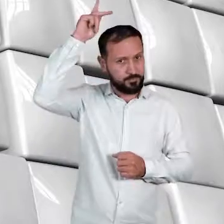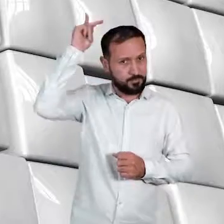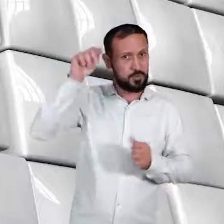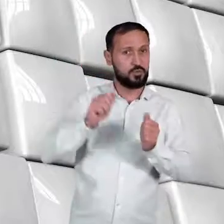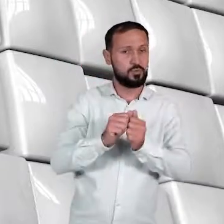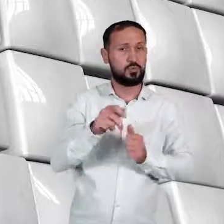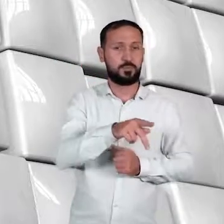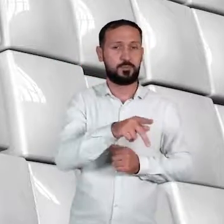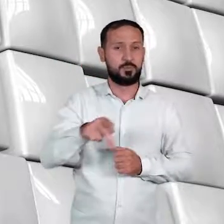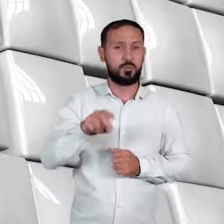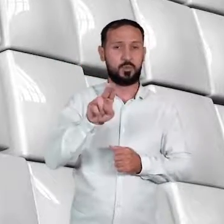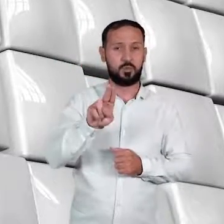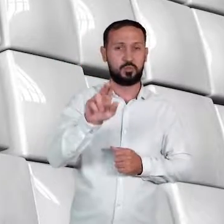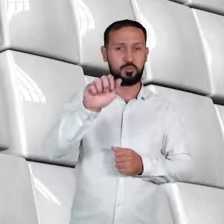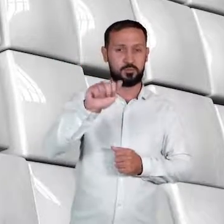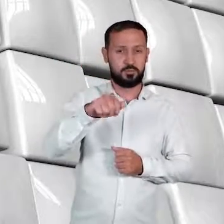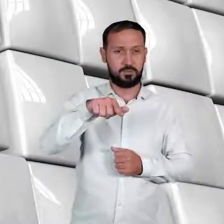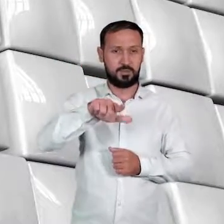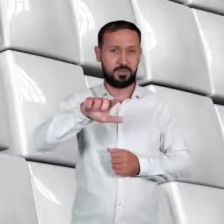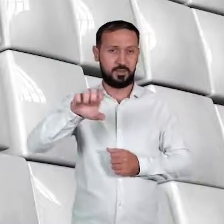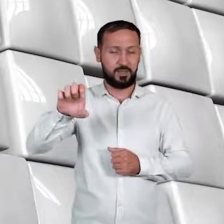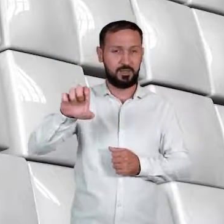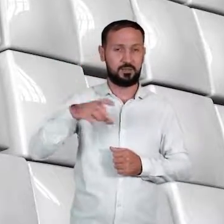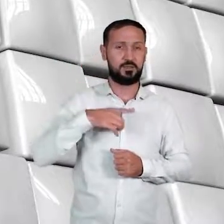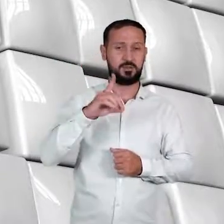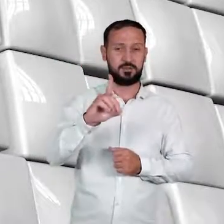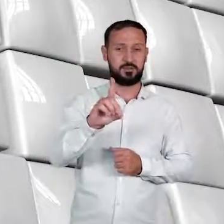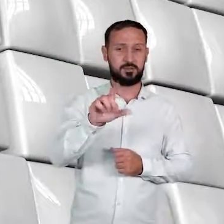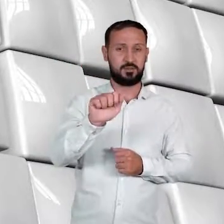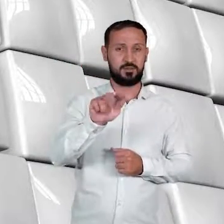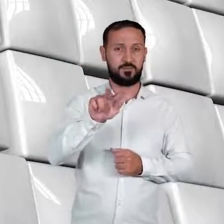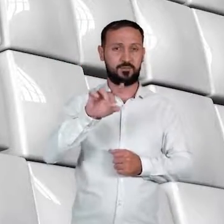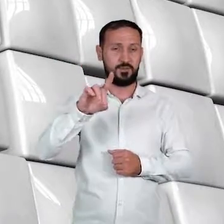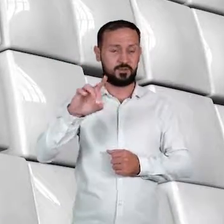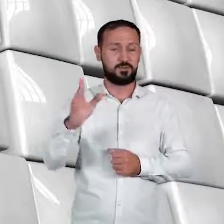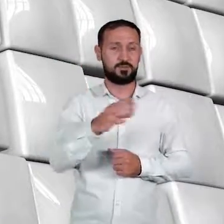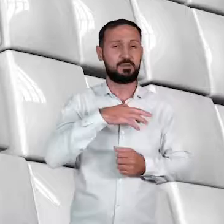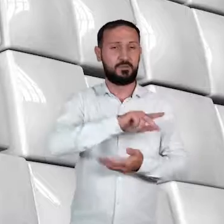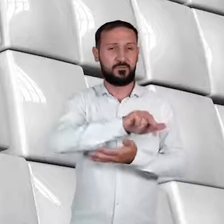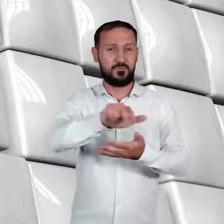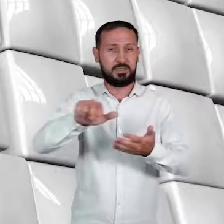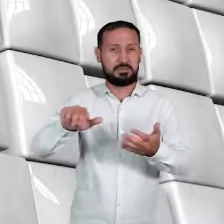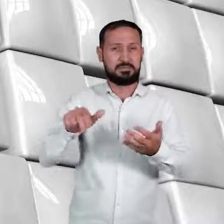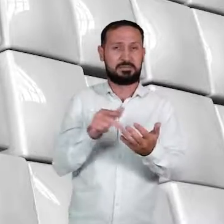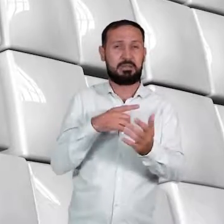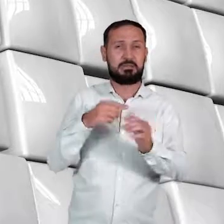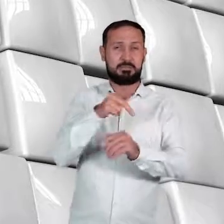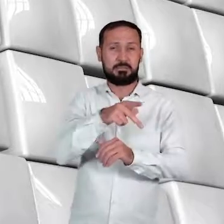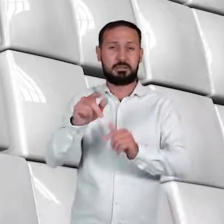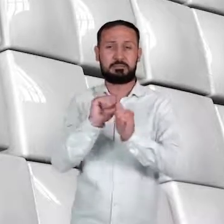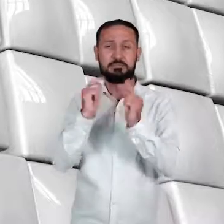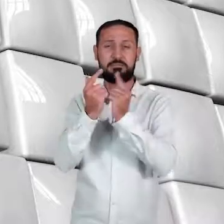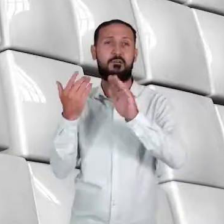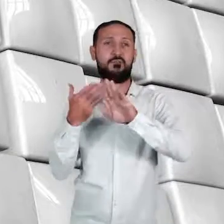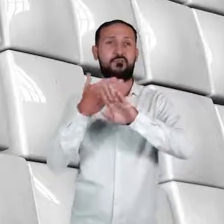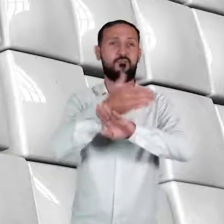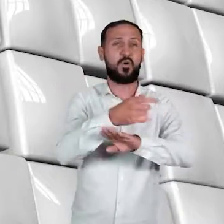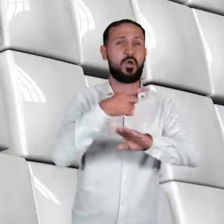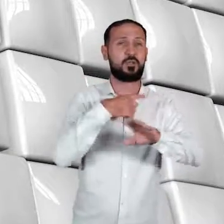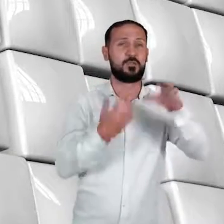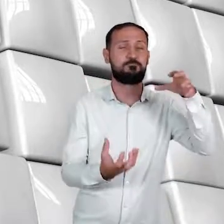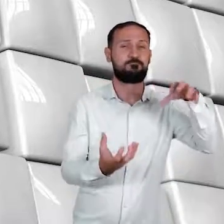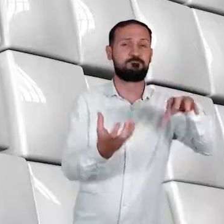pelo presidente da UNALI, Kennedy Correia, presidente de várias assembleias do país, foram ao Senado